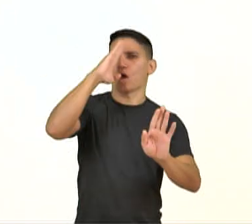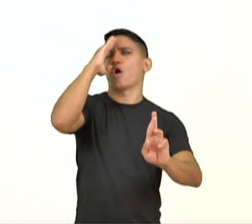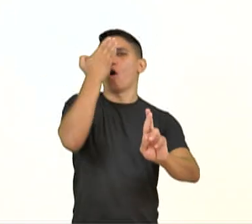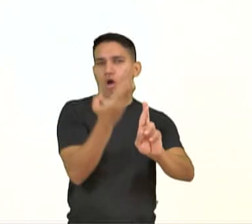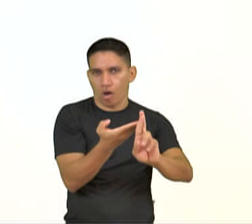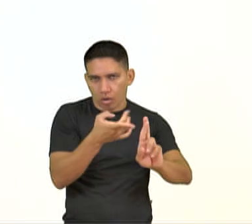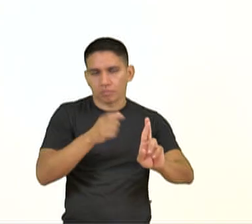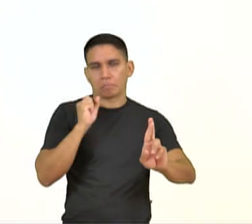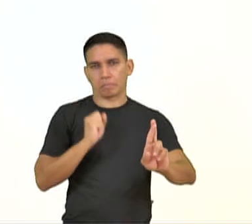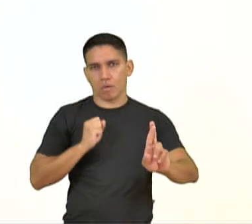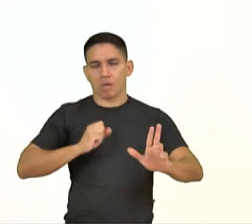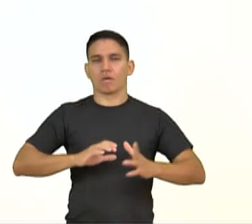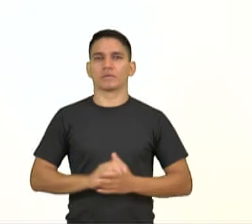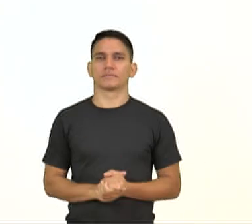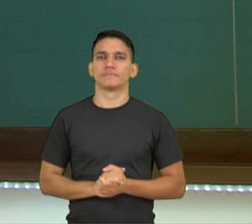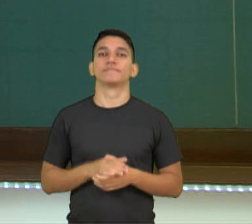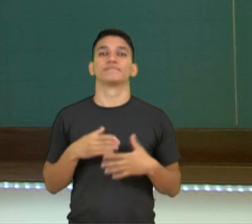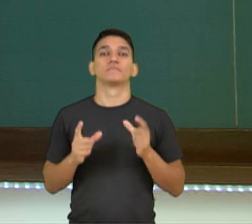pode crer. Então,